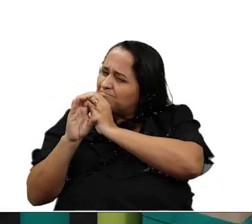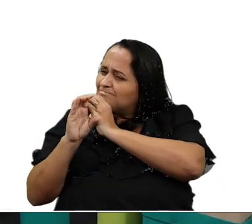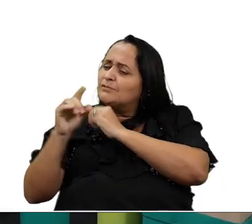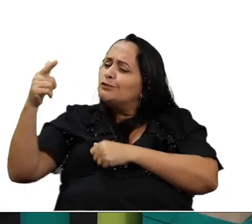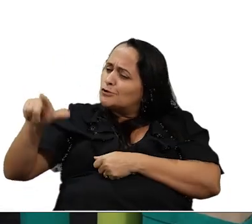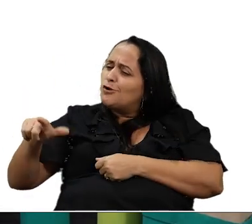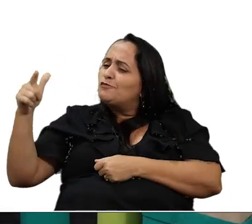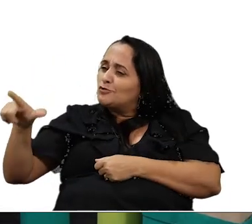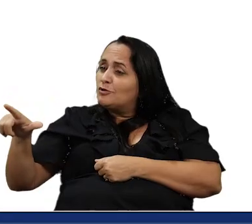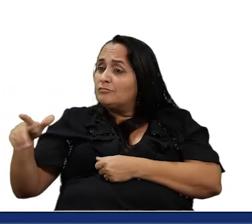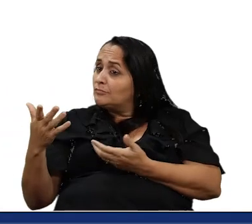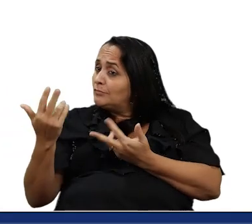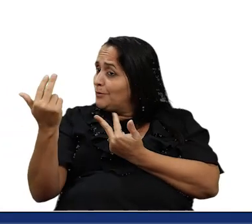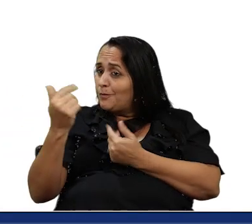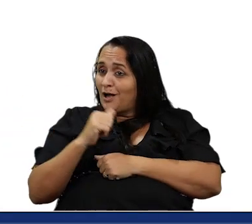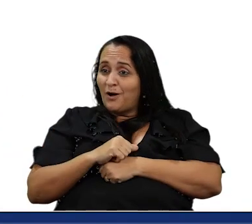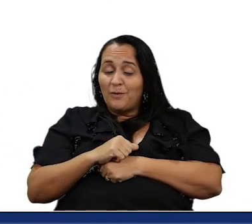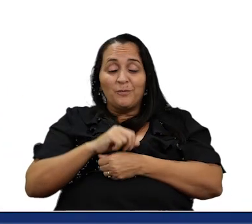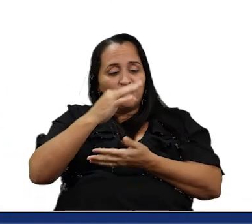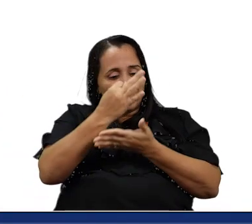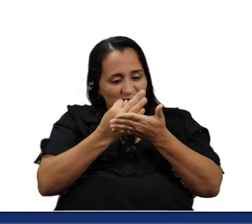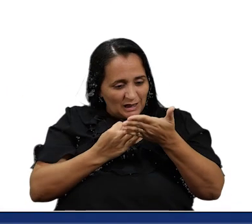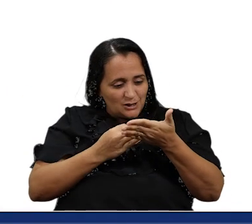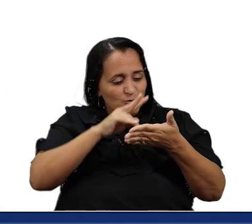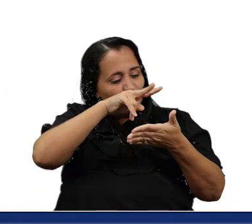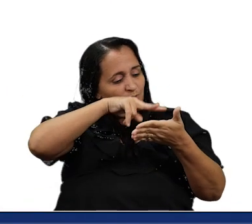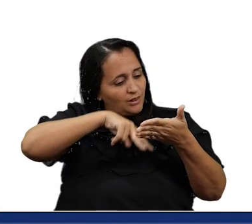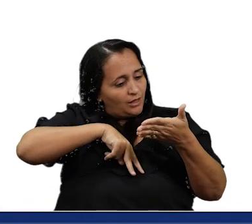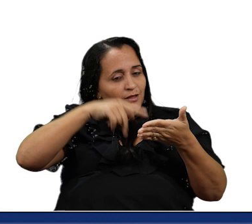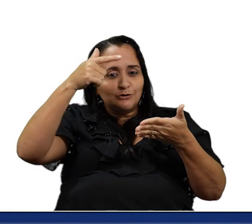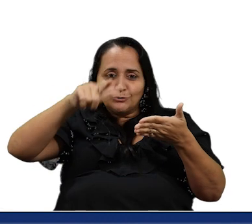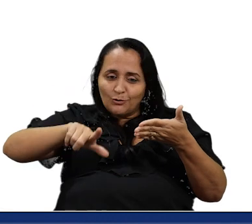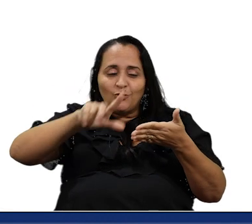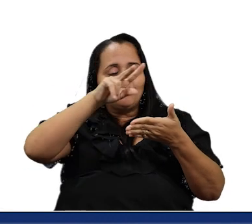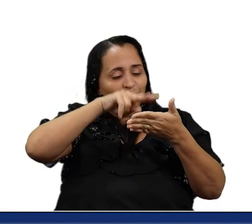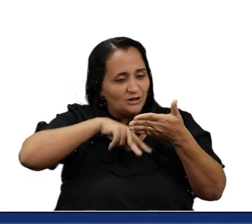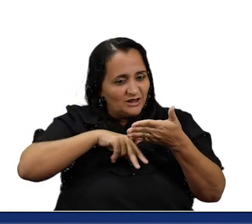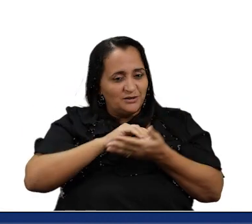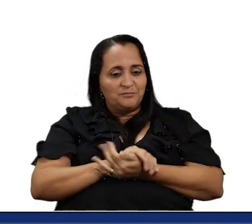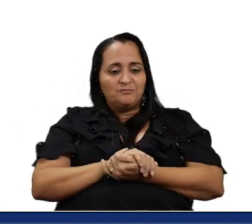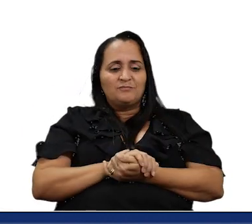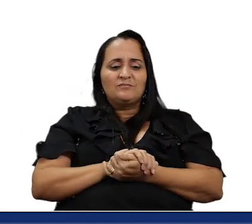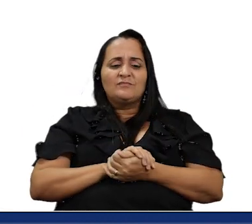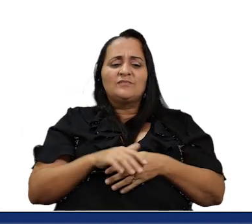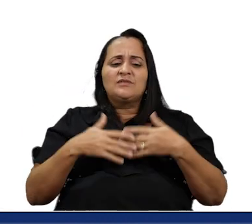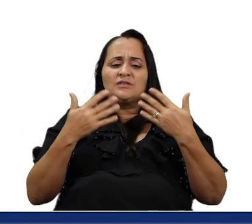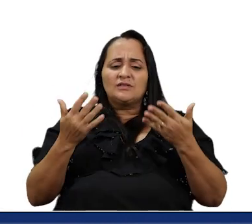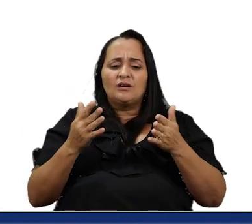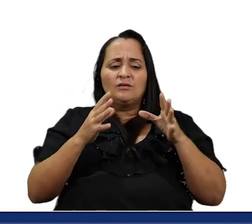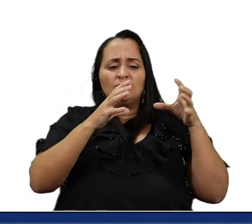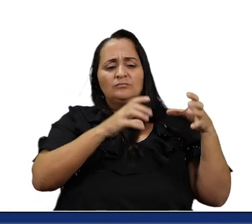novo, tá bom? Por entre os 4 pavimentos do museu, o público terá